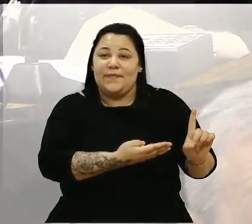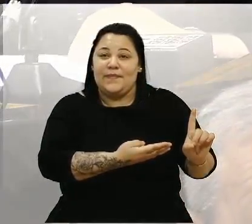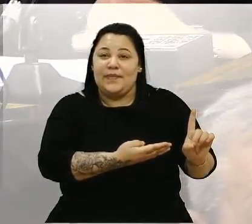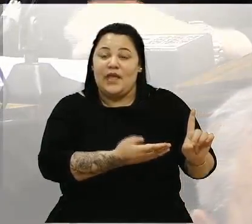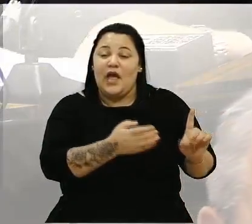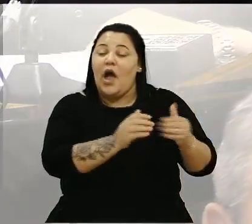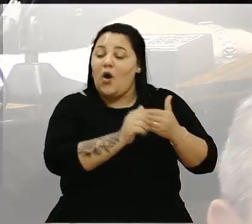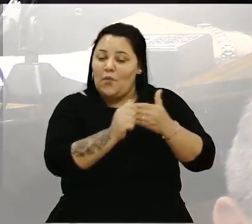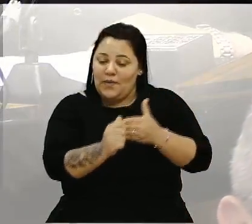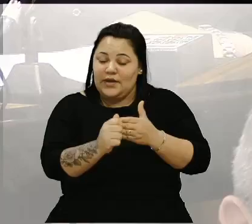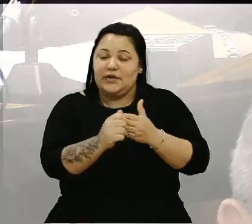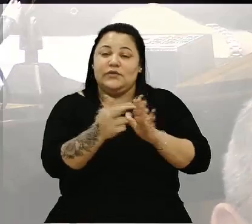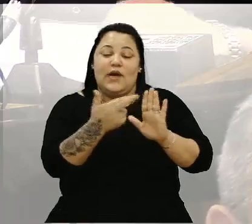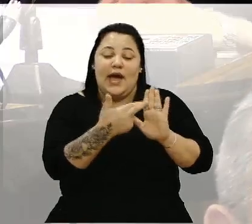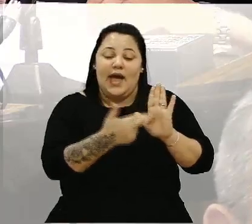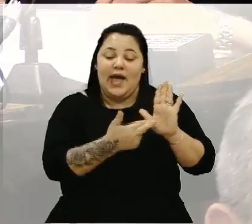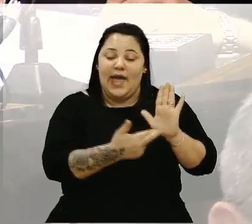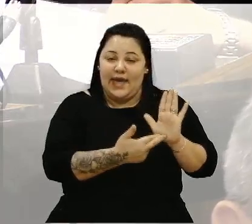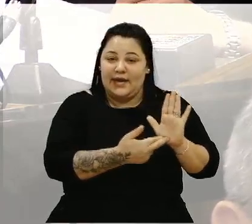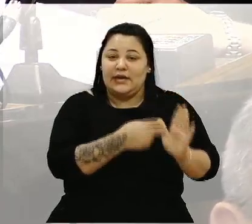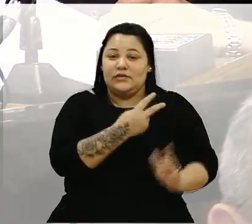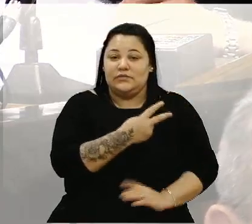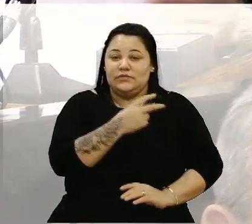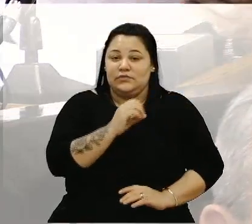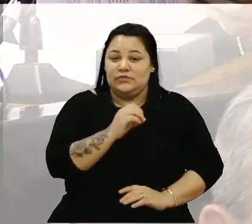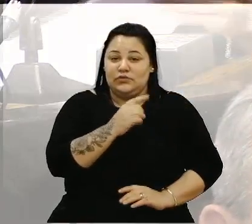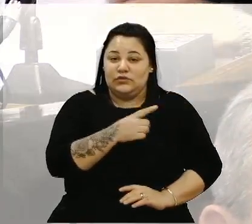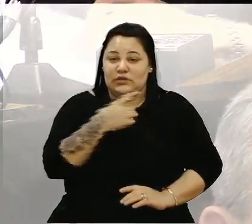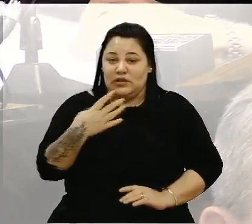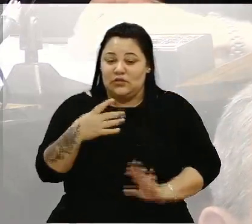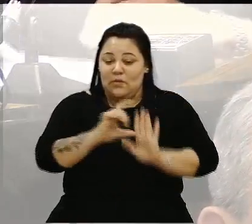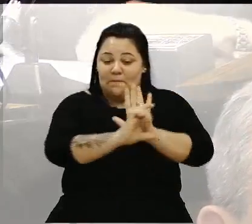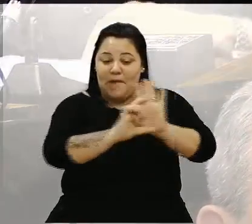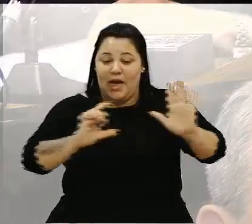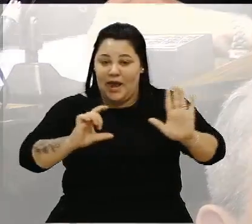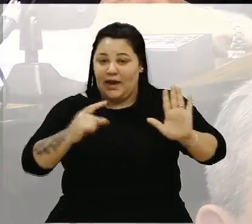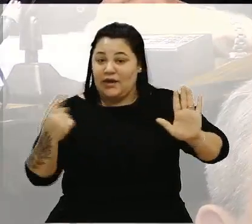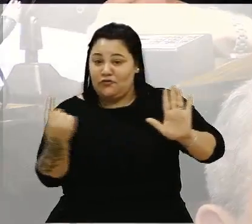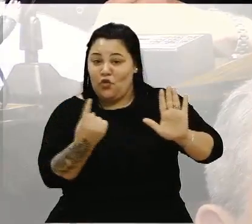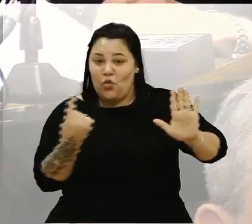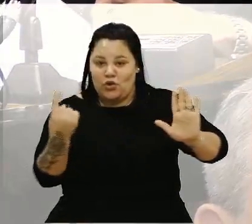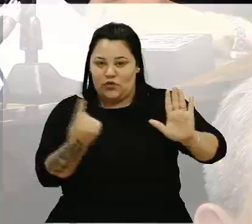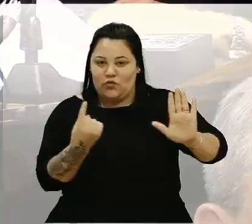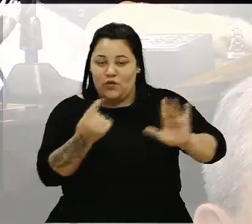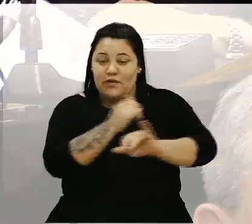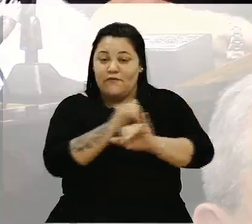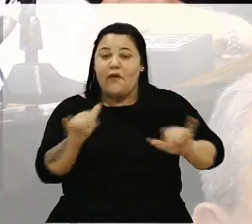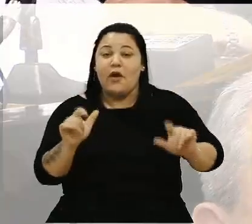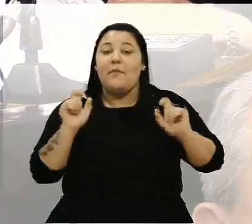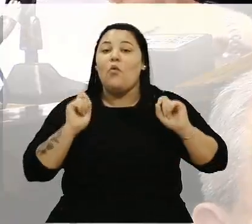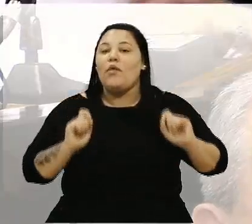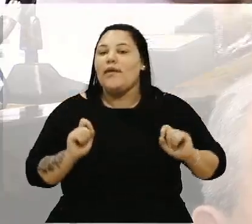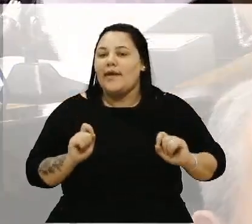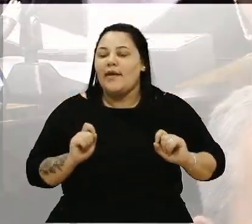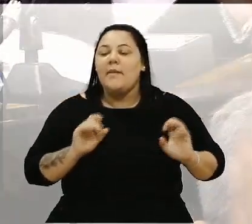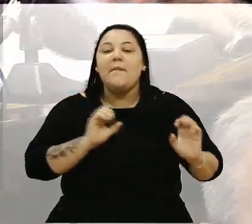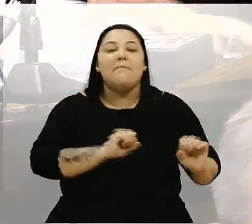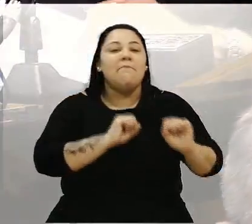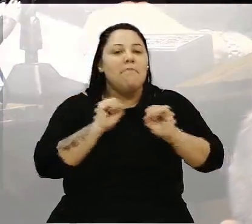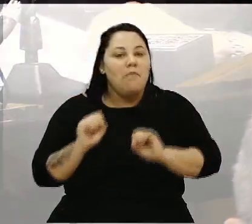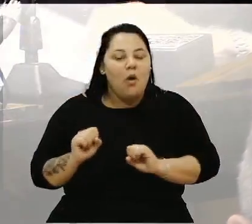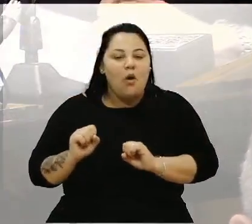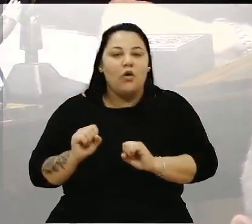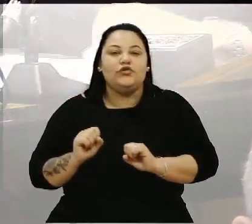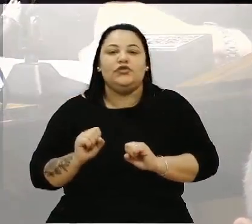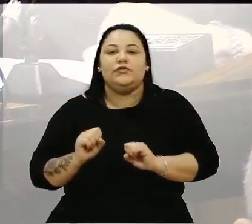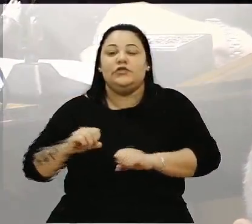regimento interno no artigo 214, parágrafo único, informa que poderá ser proposto